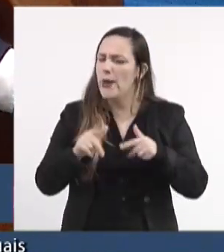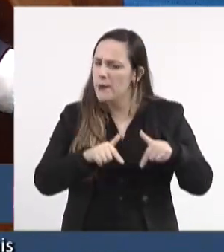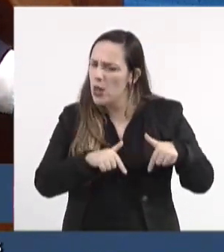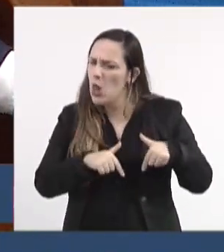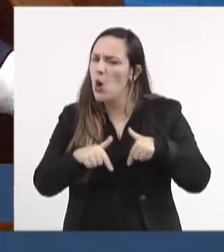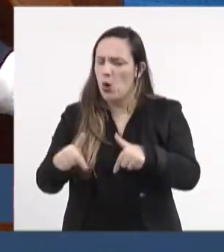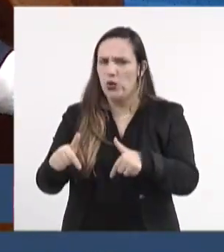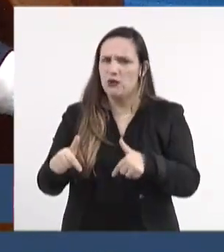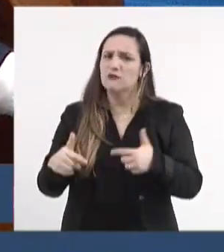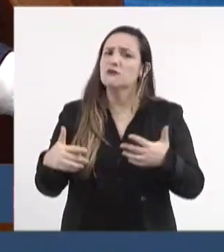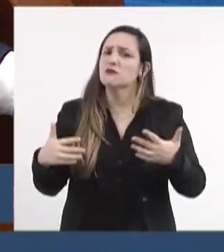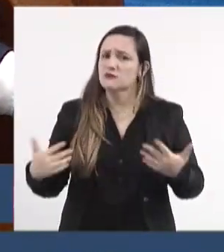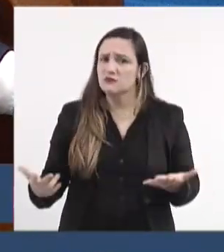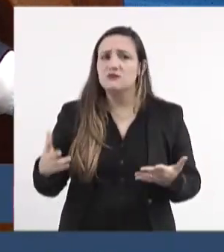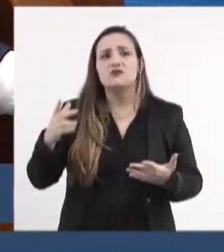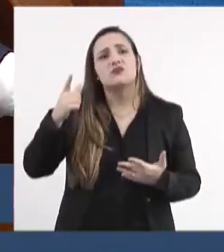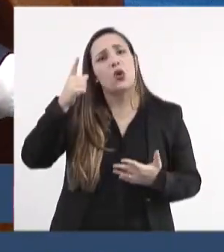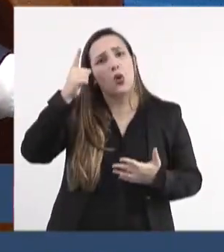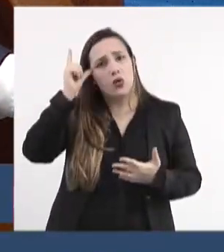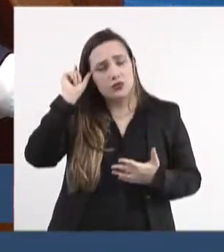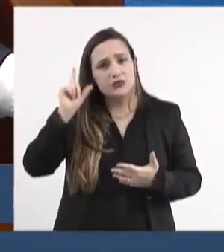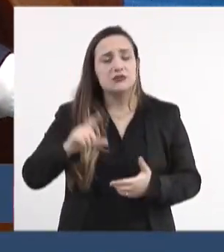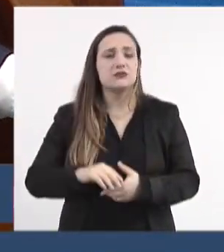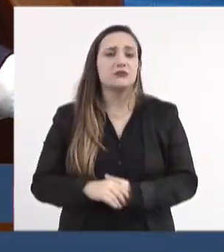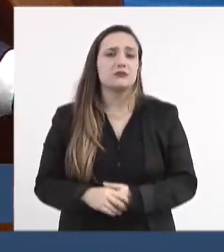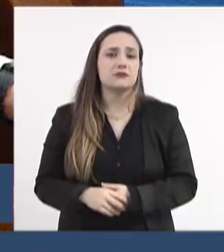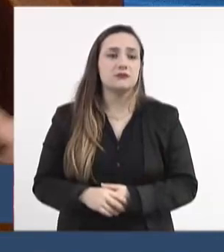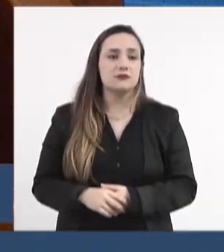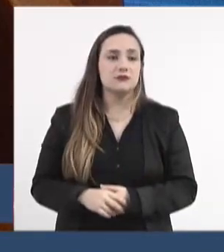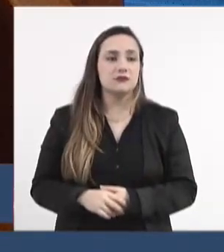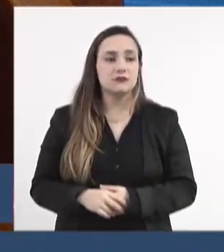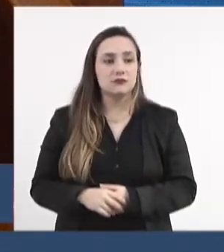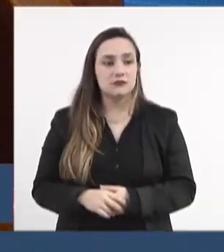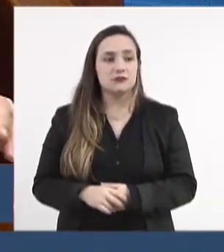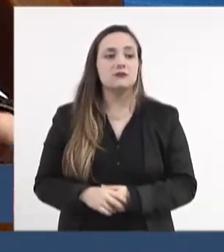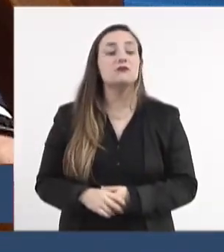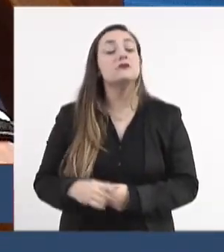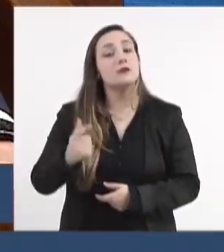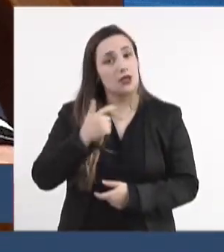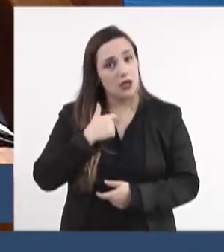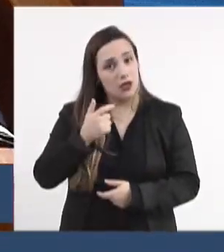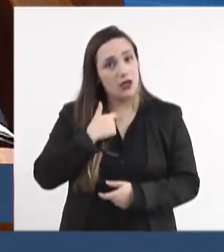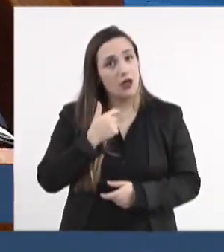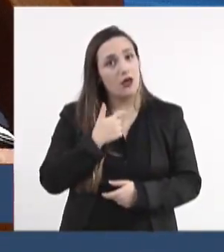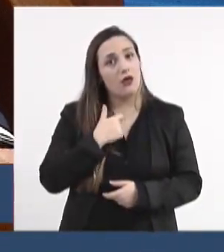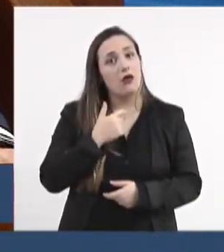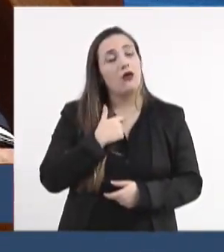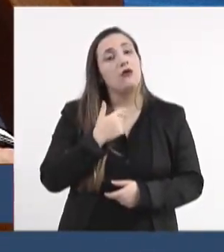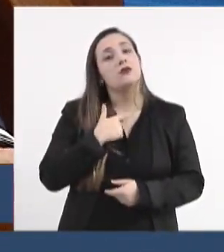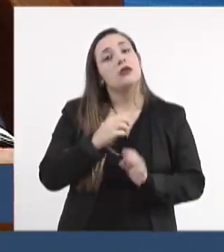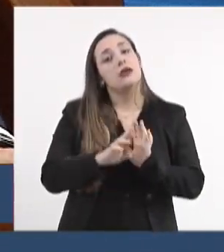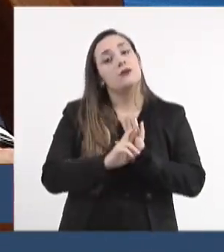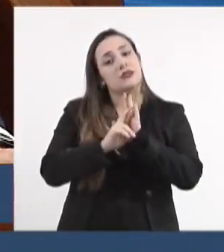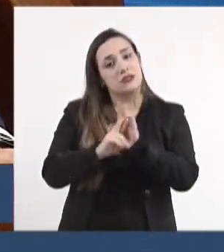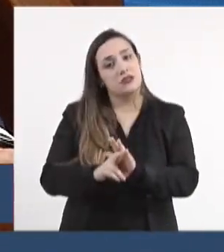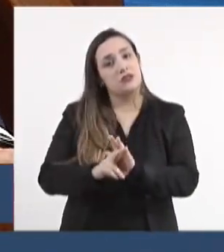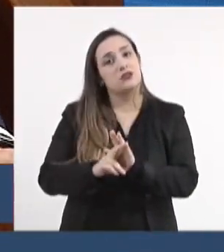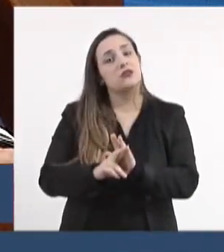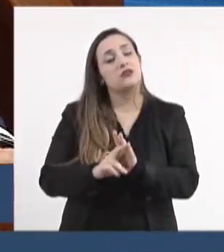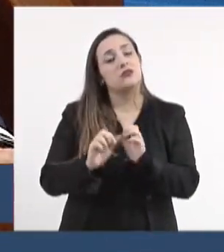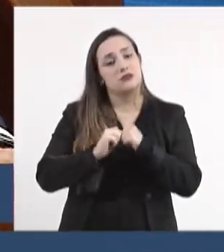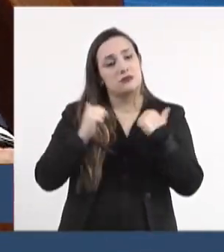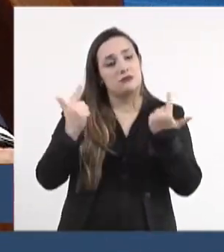ontem, representando a casa, falei dessa minha visão,